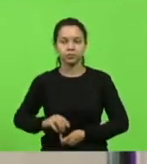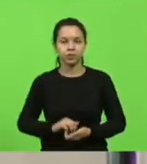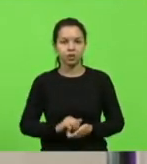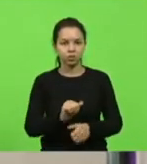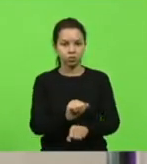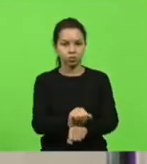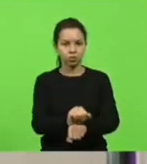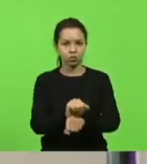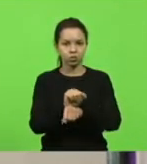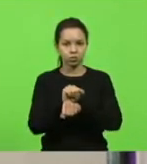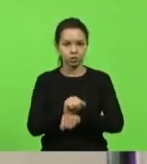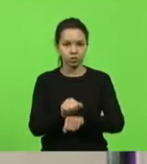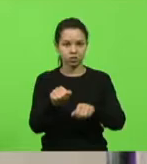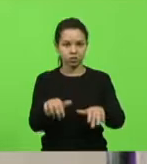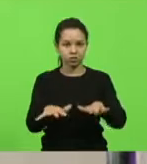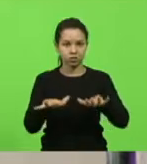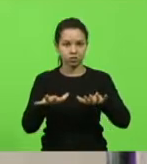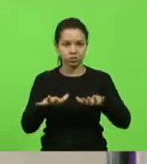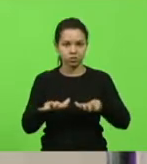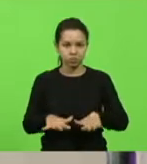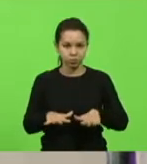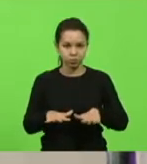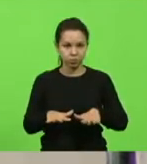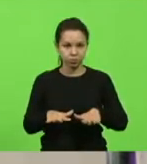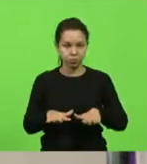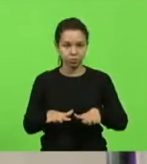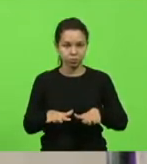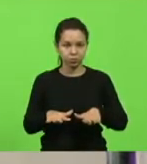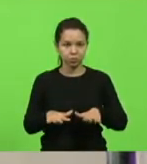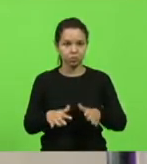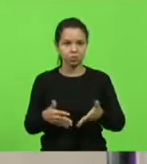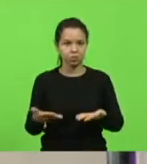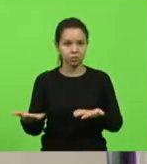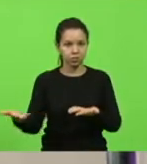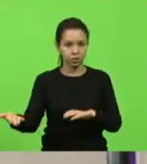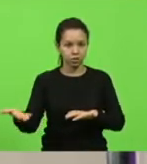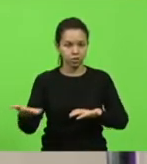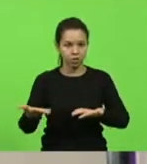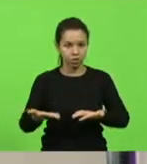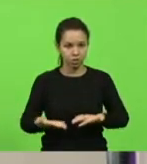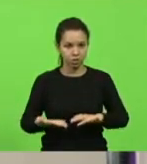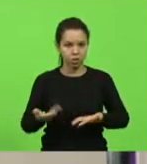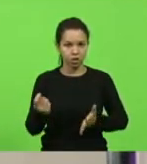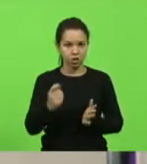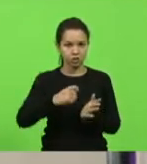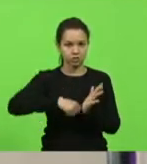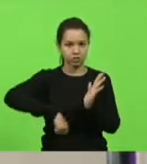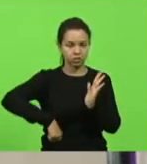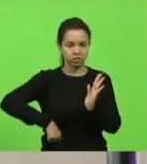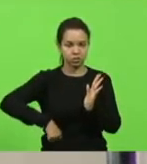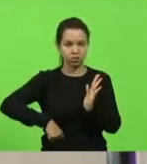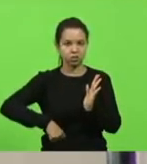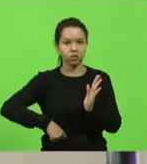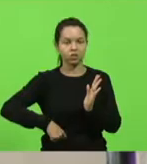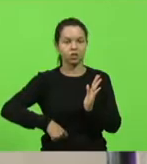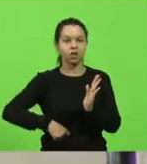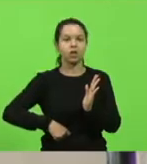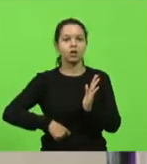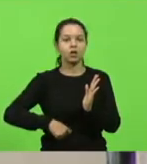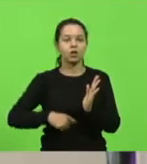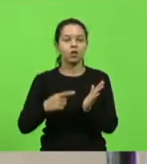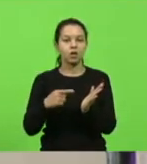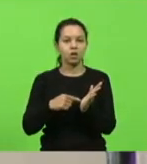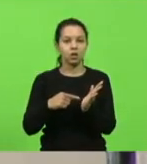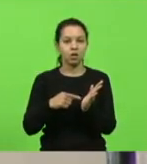suspende apresentação para que possamos fazer a assinatura do termo de cooperação técnica